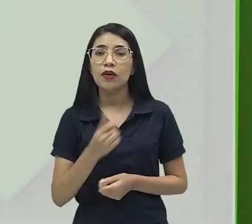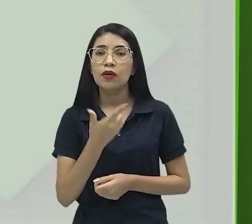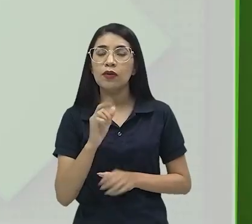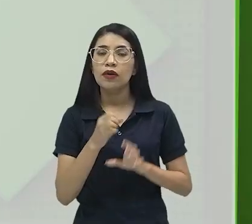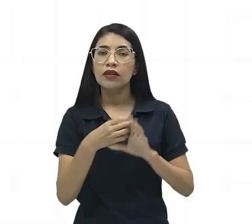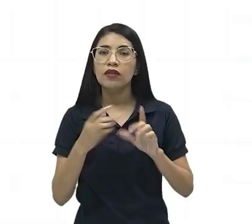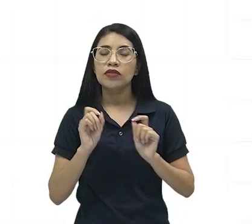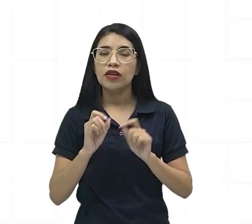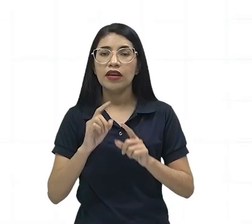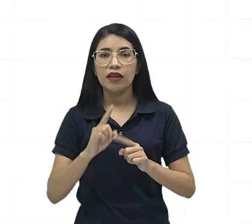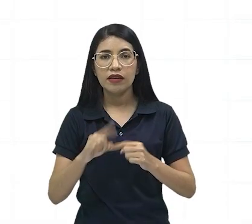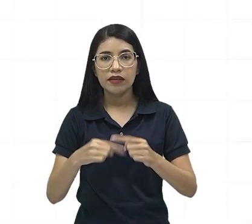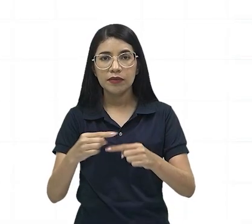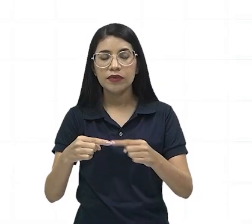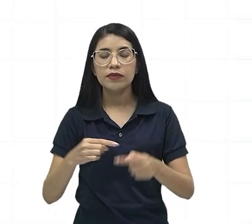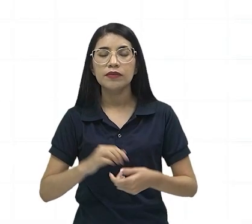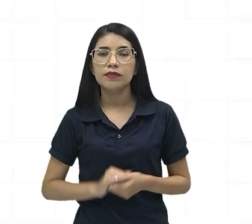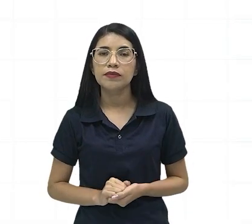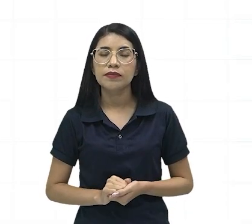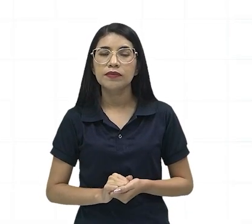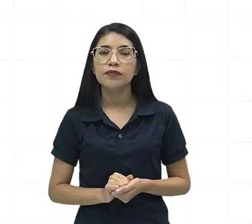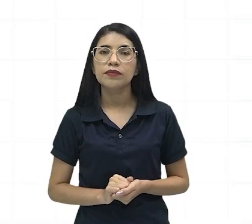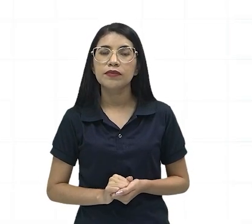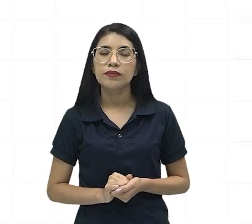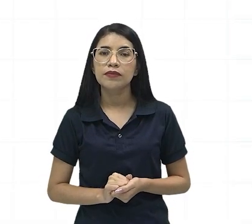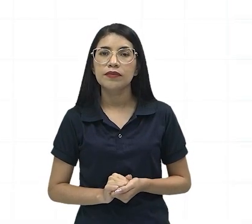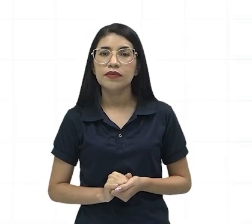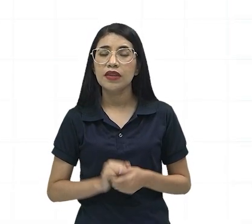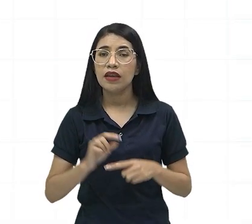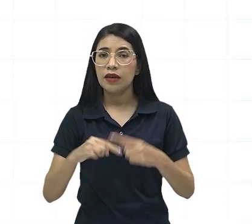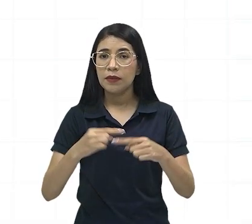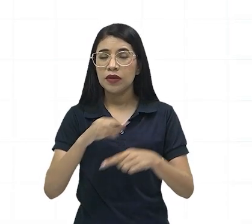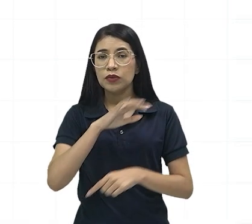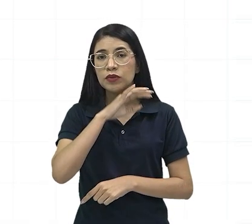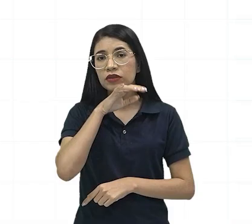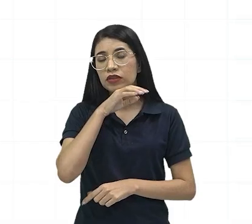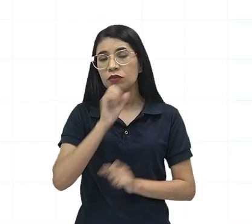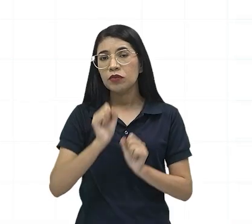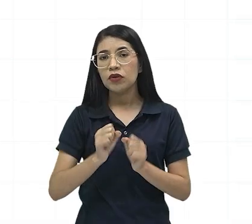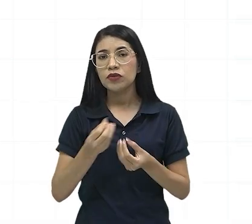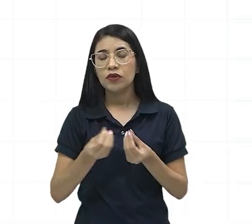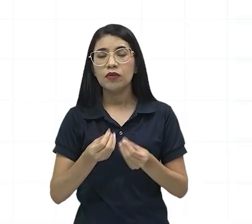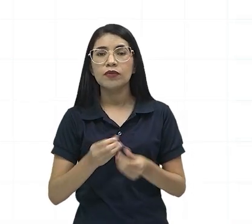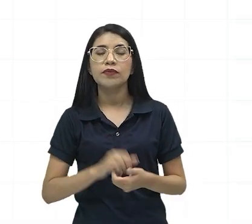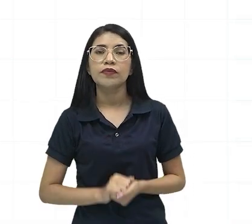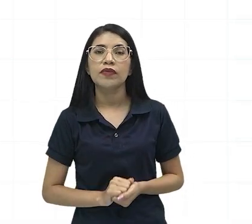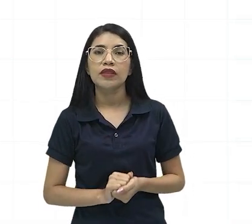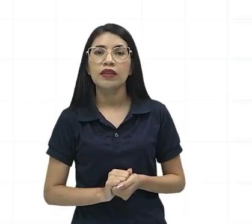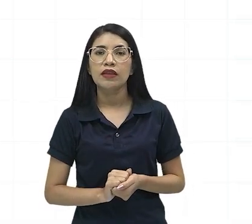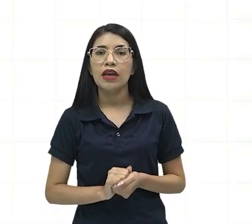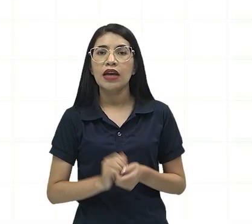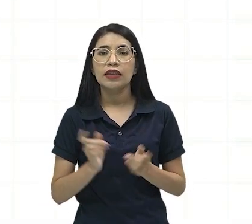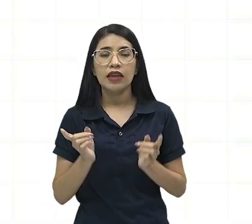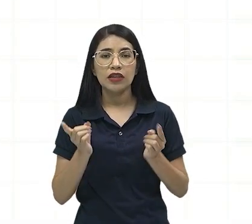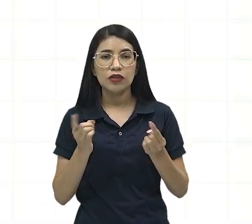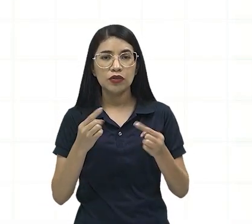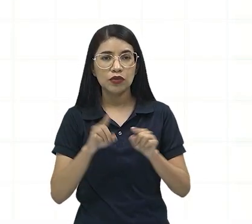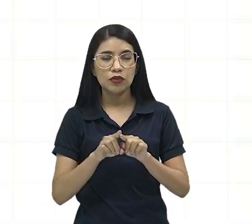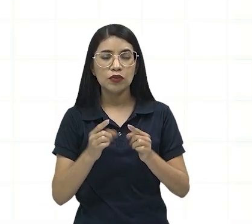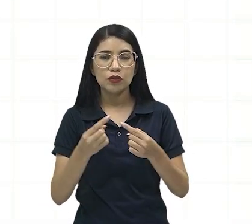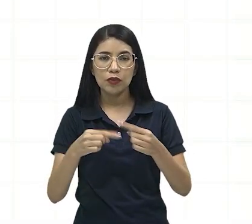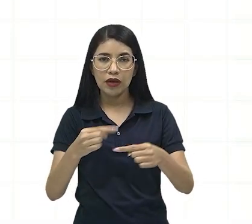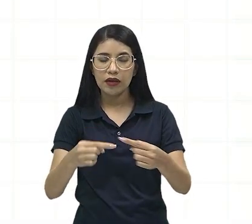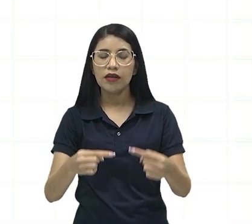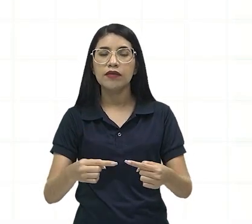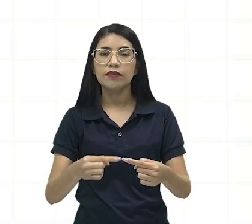é a reprodução. Vejam aí, ó, a reprodução dos animais pode ser sexuada, e essa